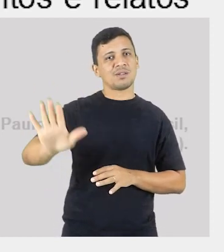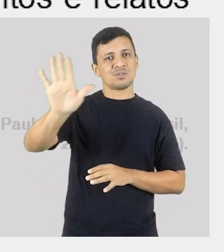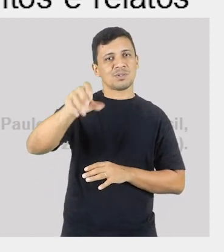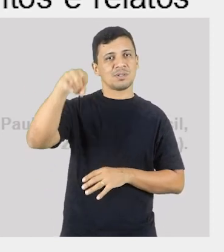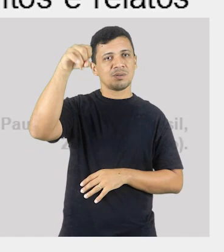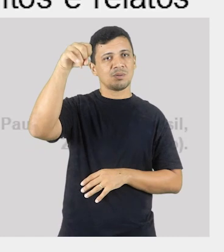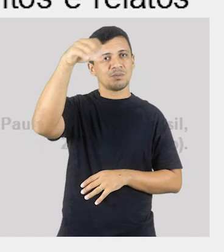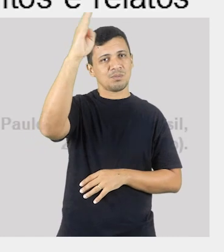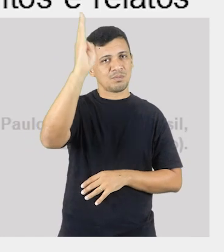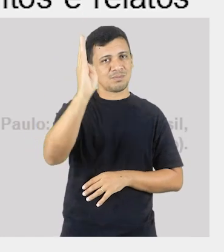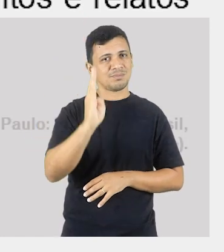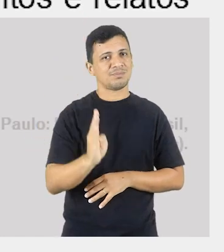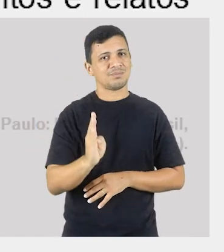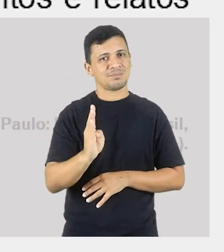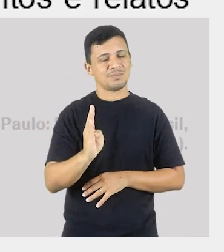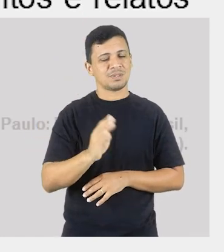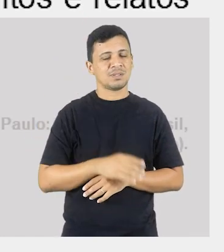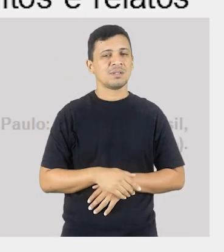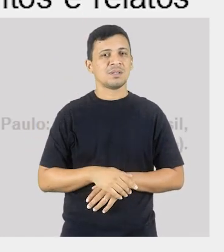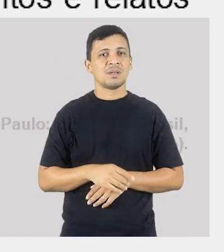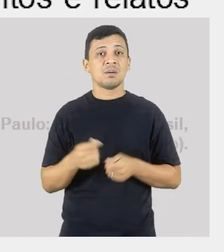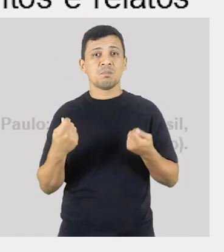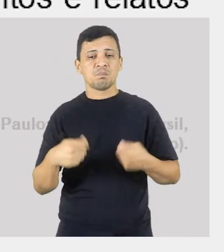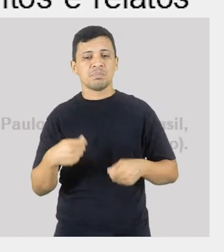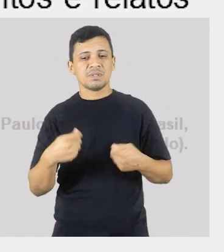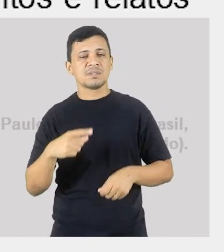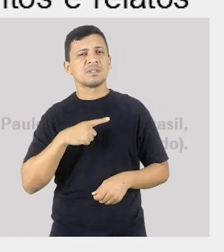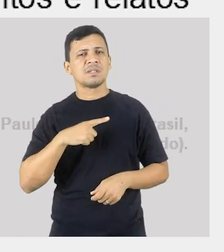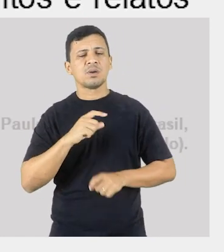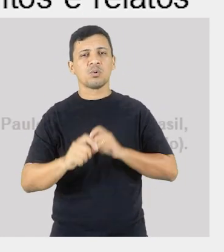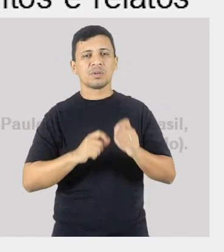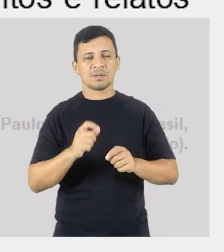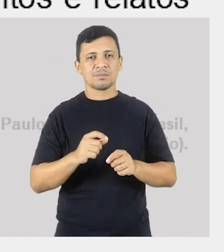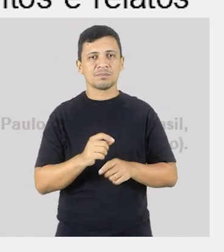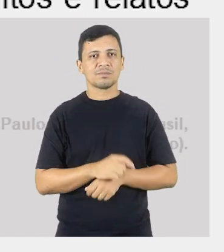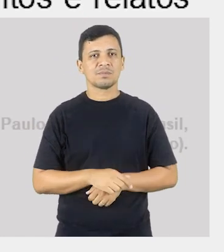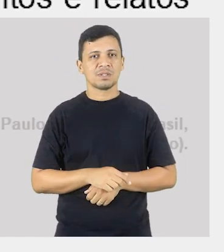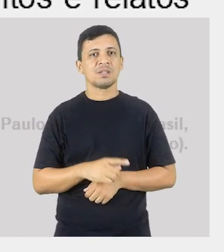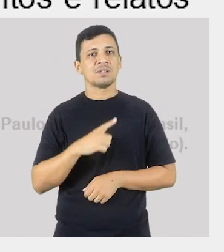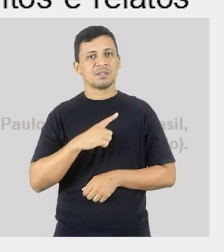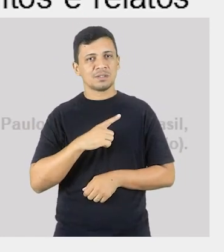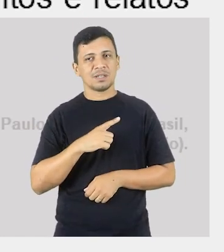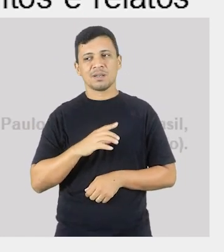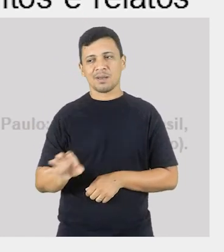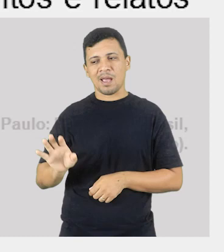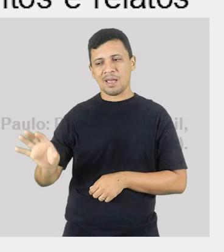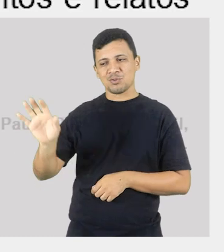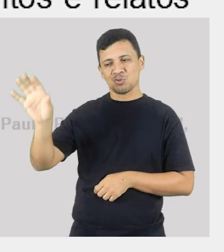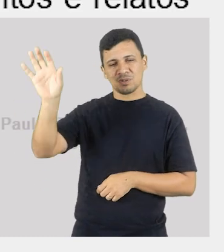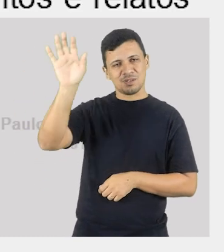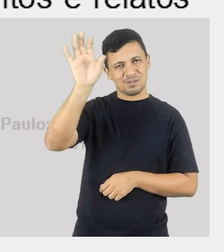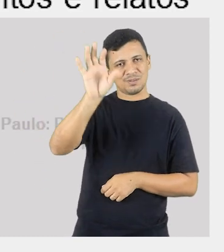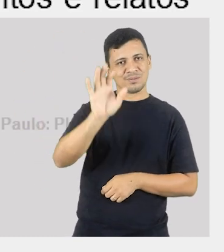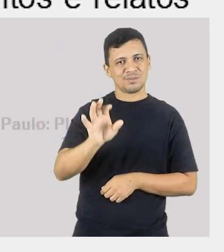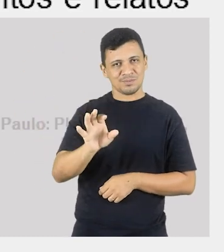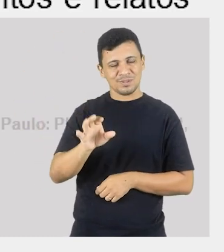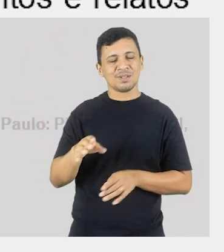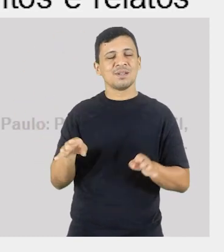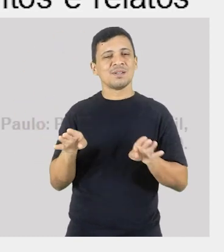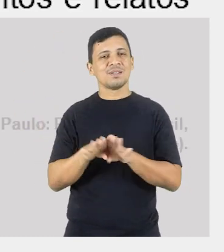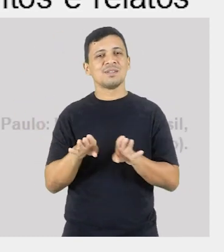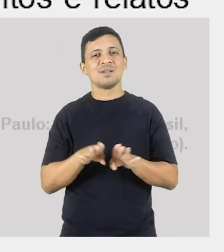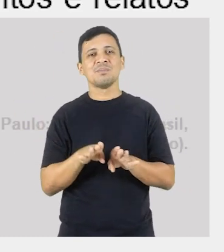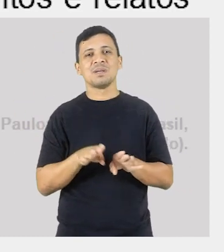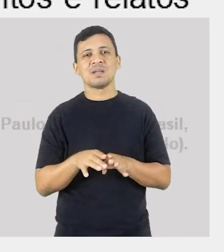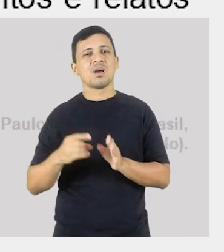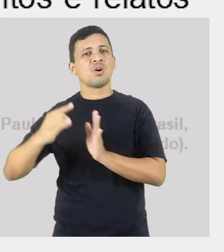realidade local. Nas províncias deveria haver os respectivos institutos regionais, tá vendo? Esses, por sua vez,